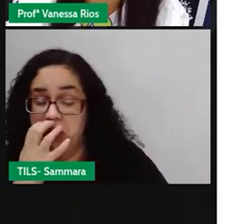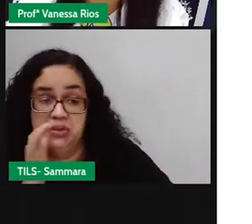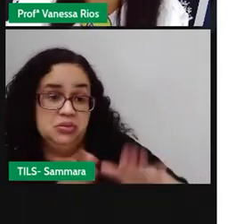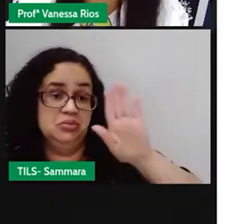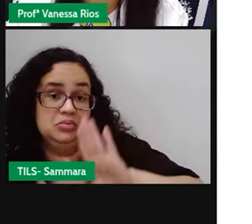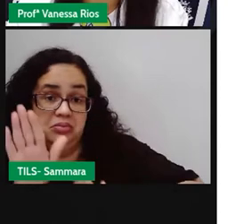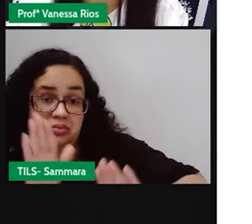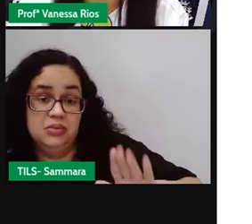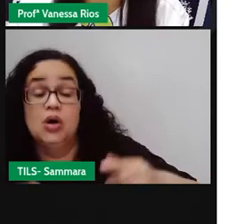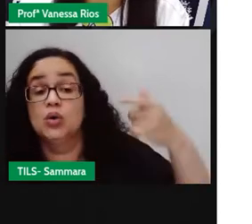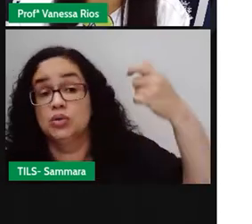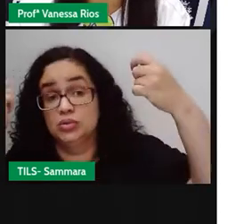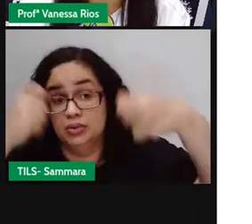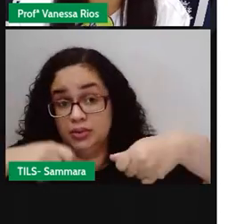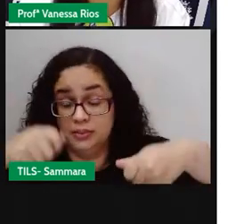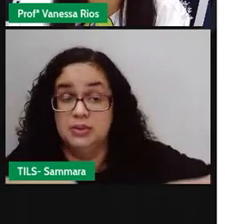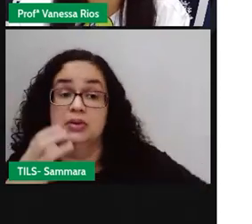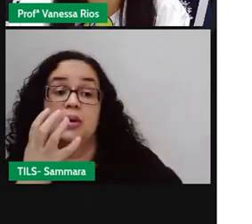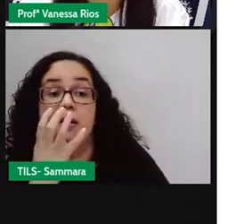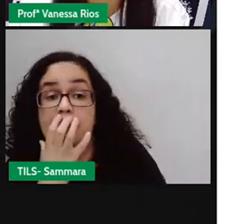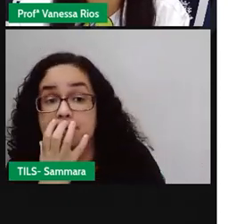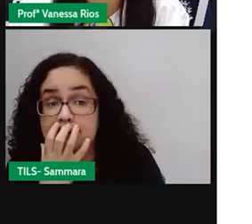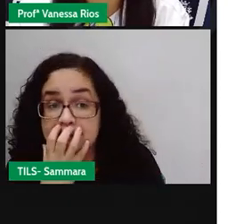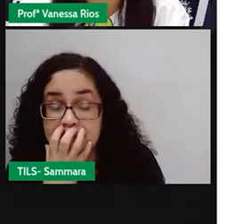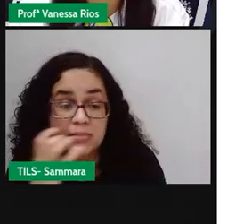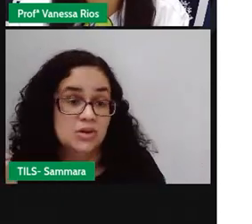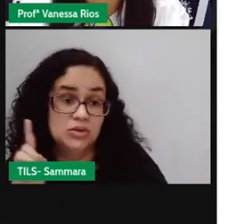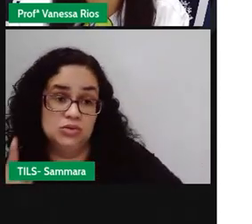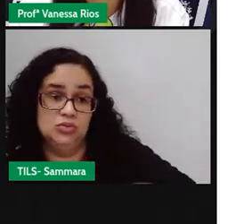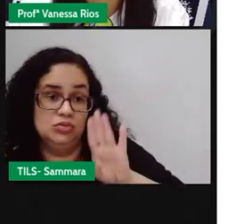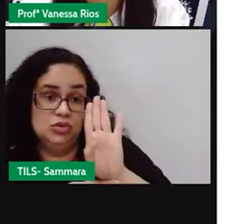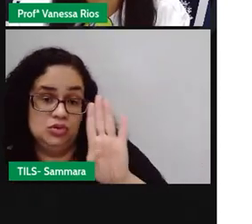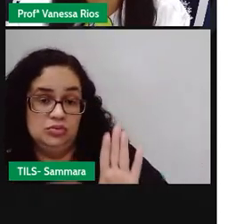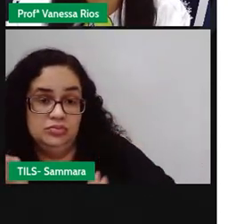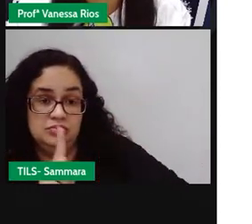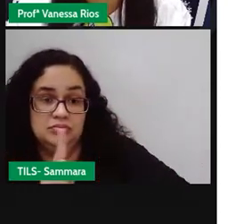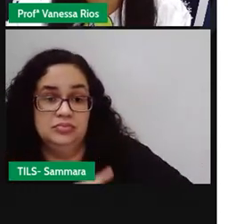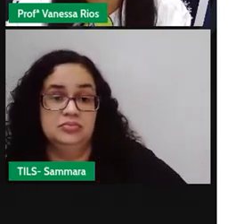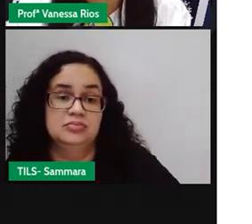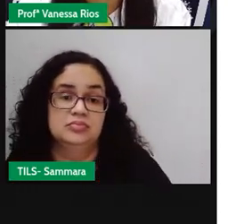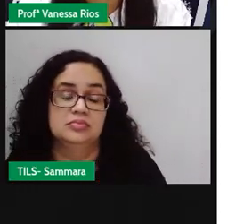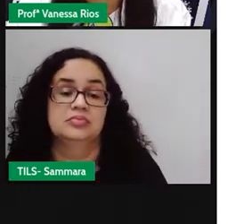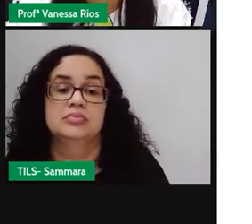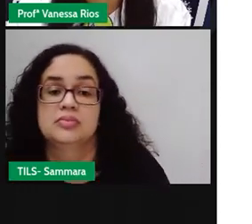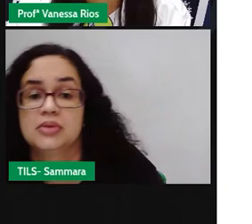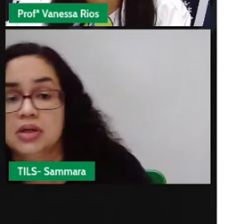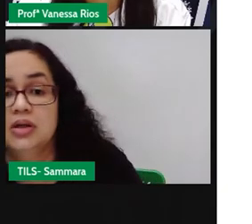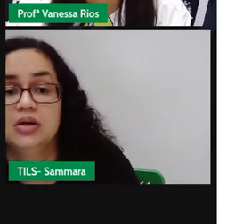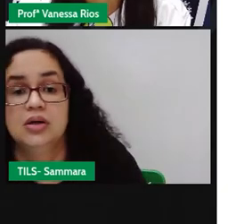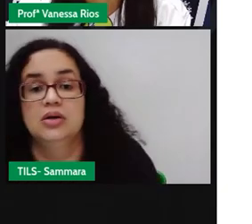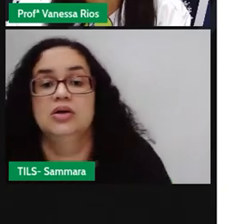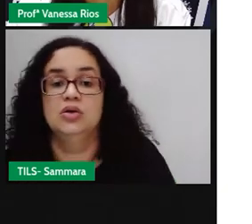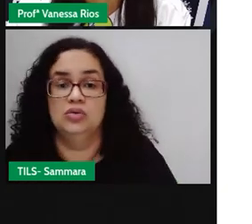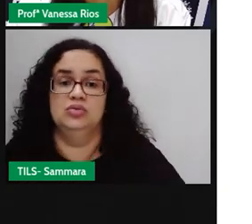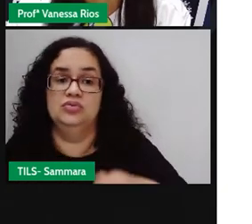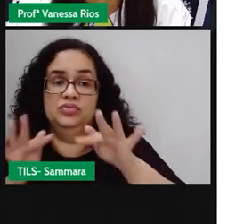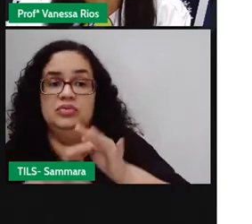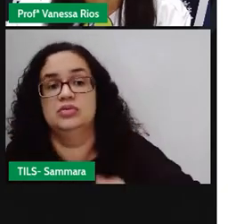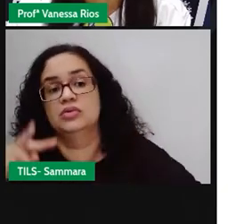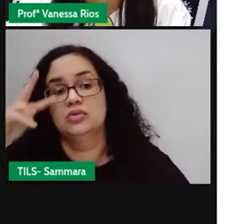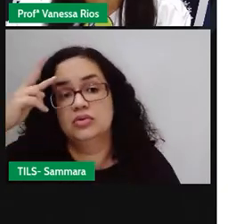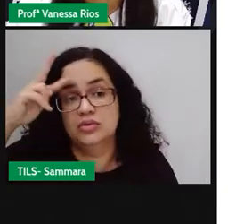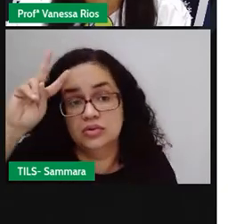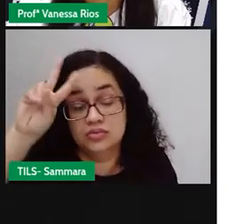o cachorro, quando precisou do cachorro, o cachorro não ajudou. E aí, o final da história,